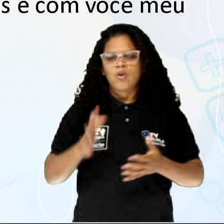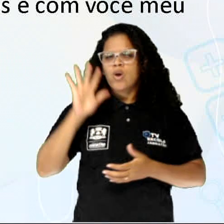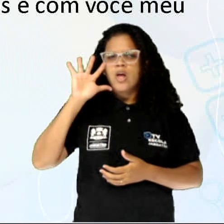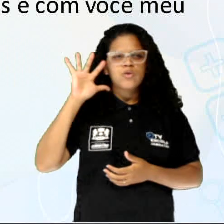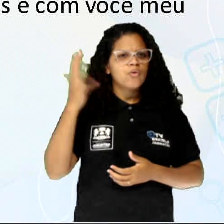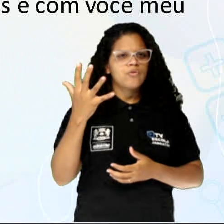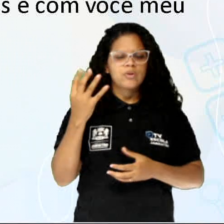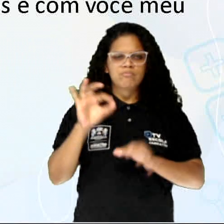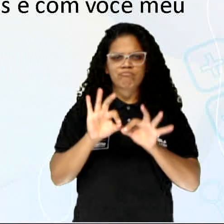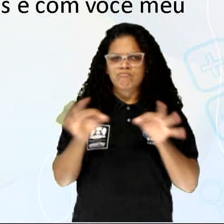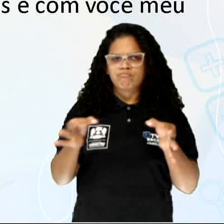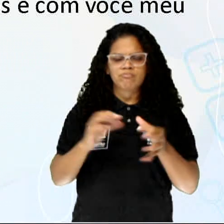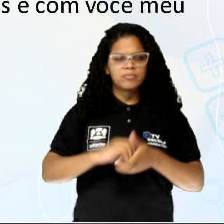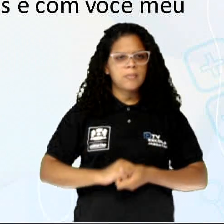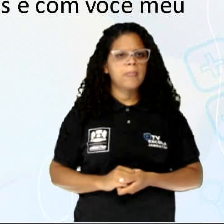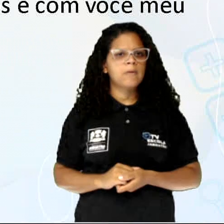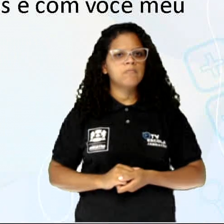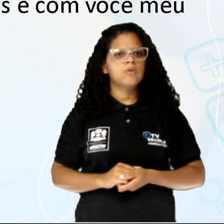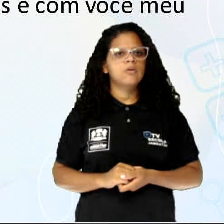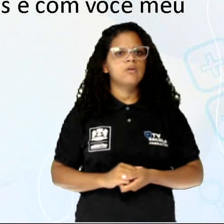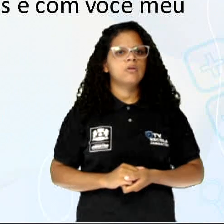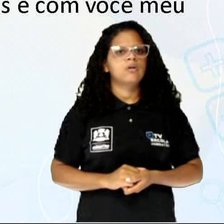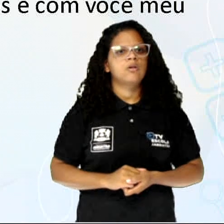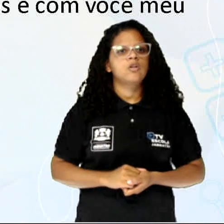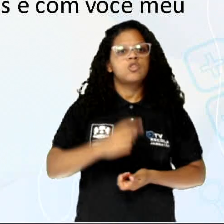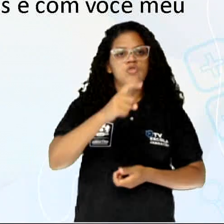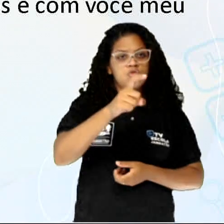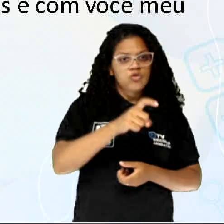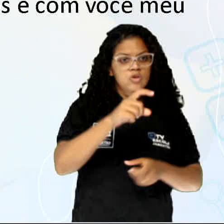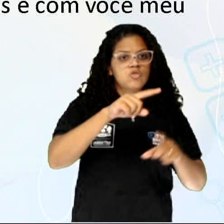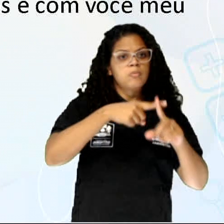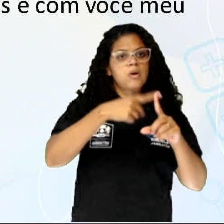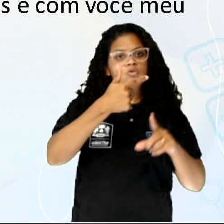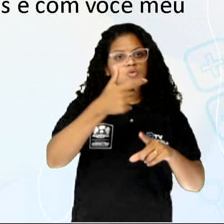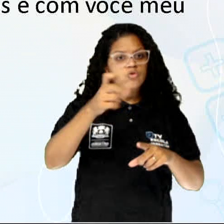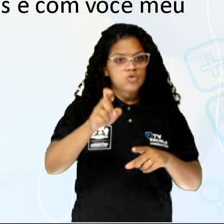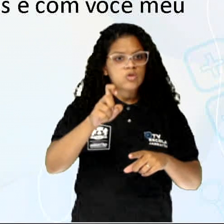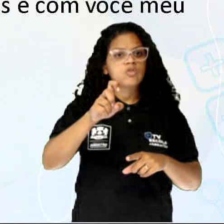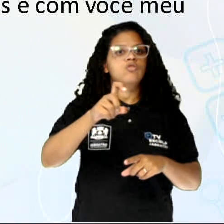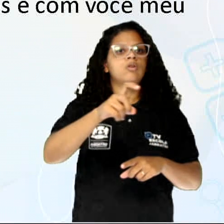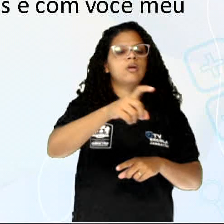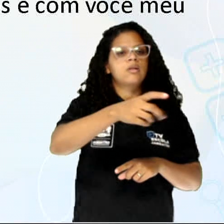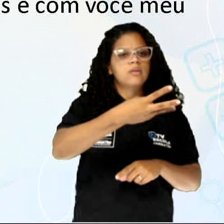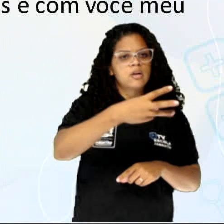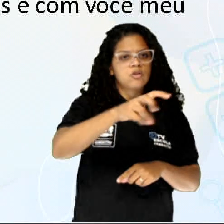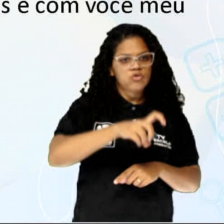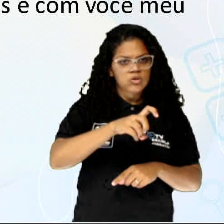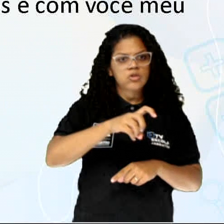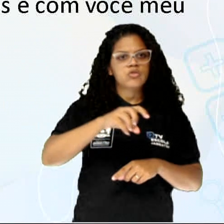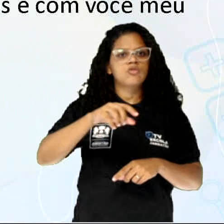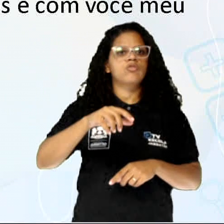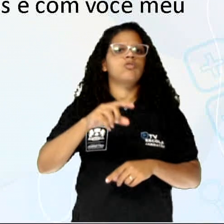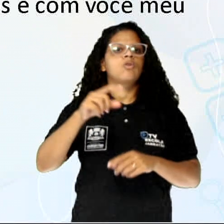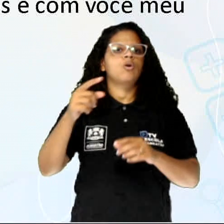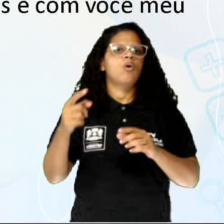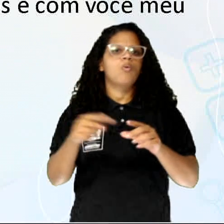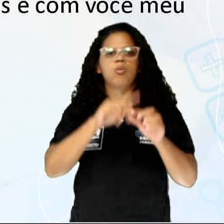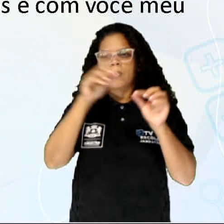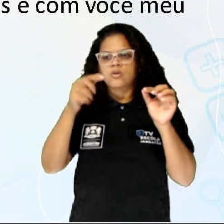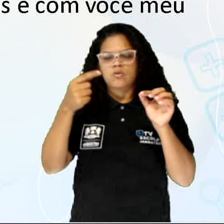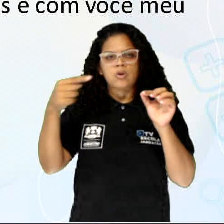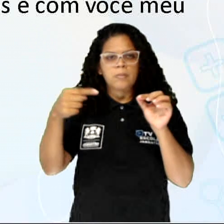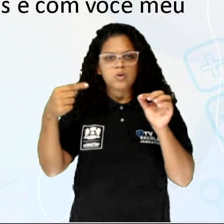equação. Então, X mais 2X, 3X. Esse 1 passa para o outro lado, fica menos 1. Então, fica